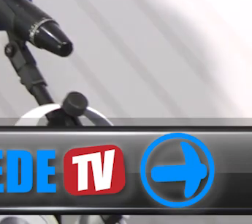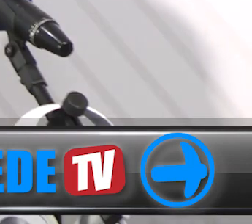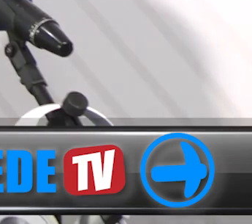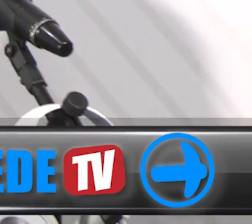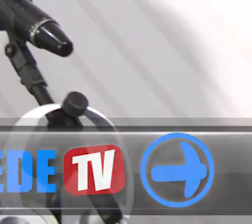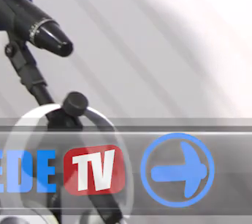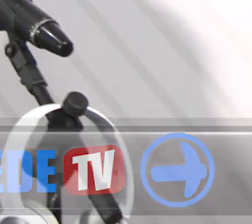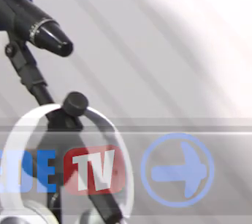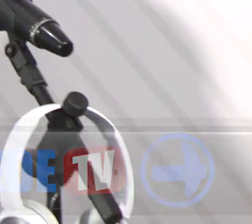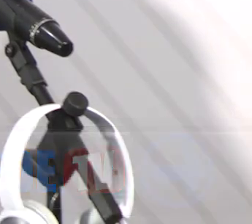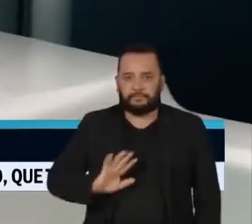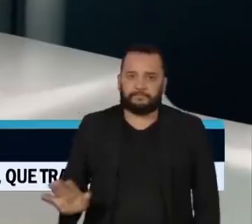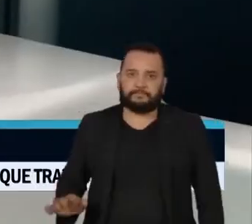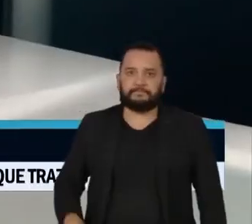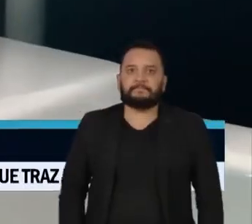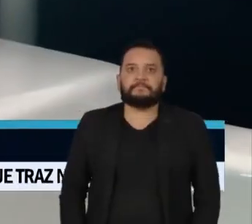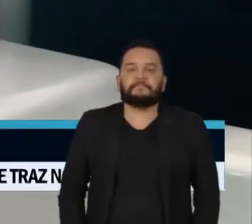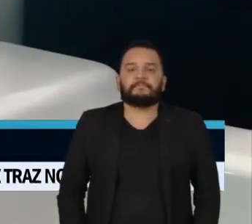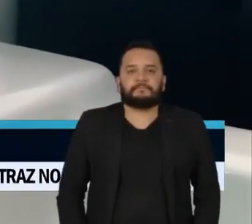essa notícia conosco.